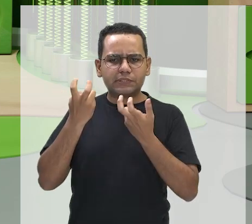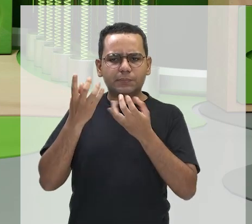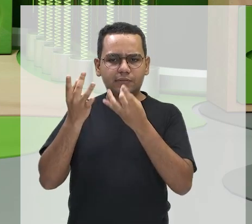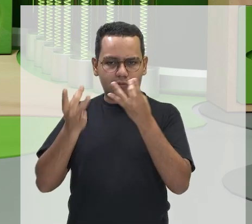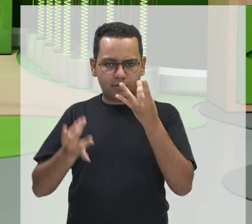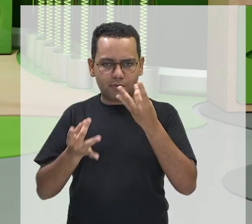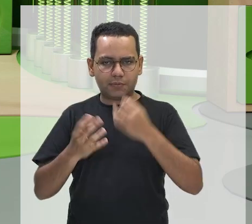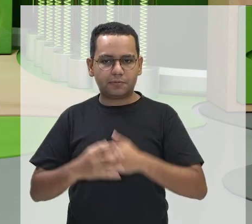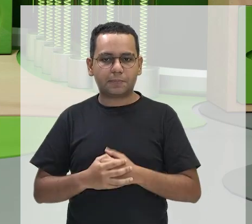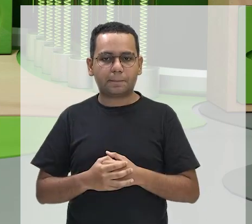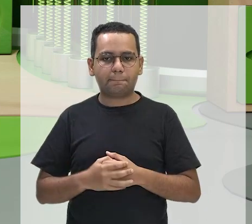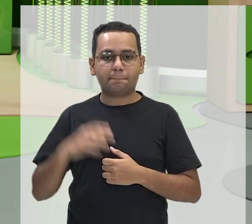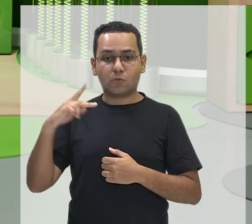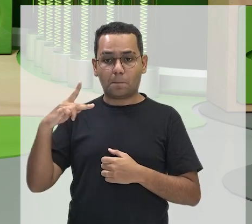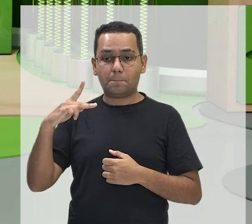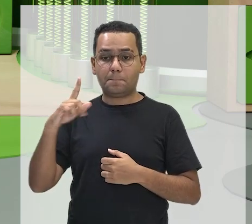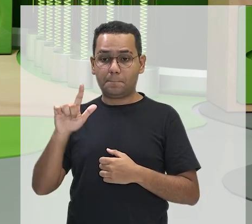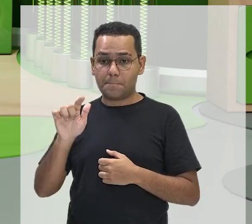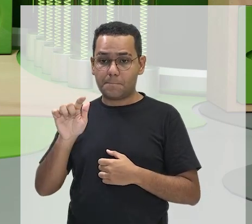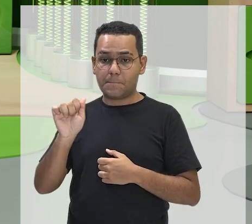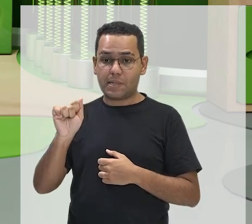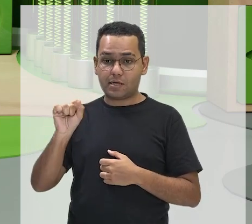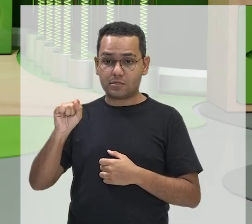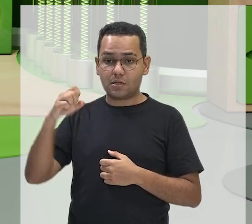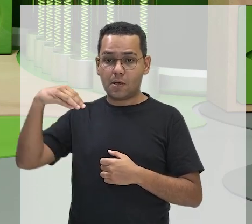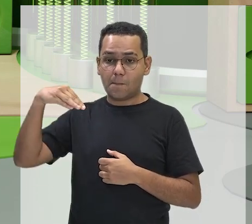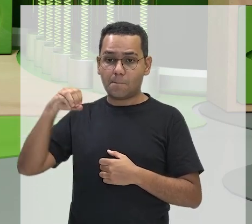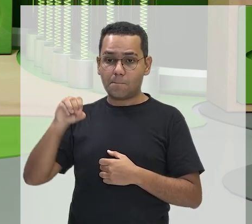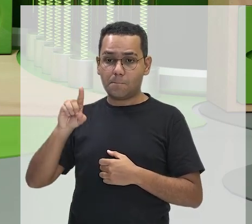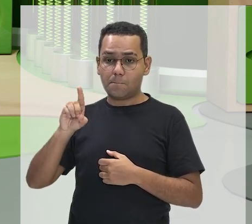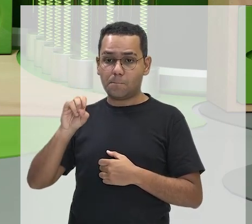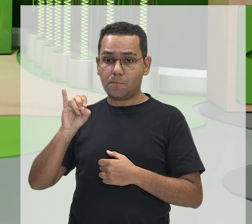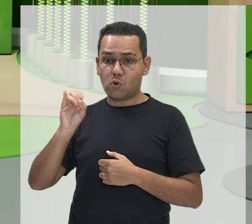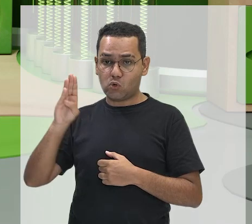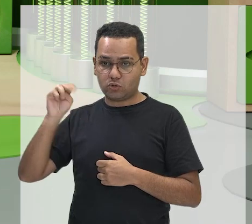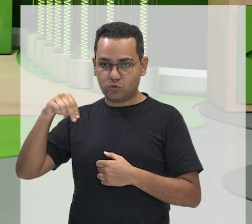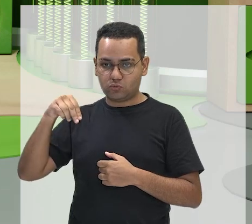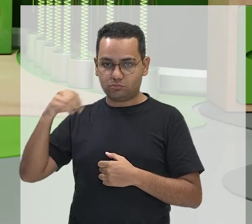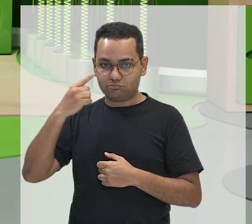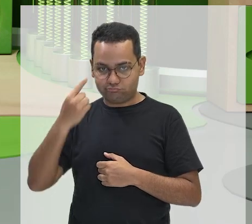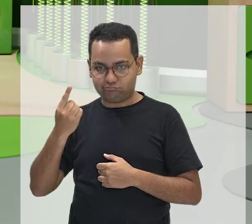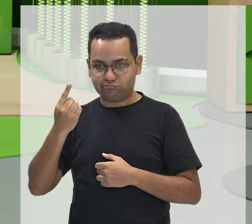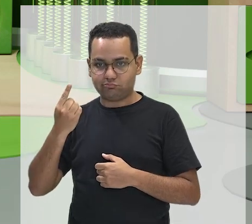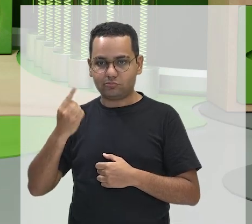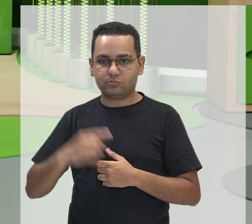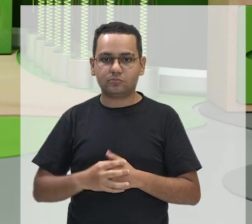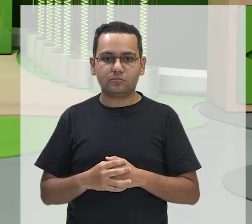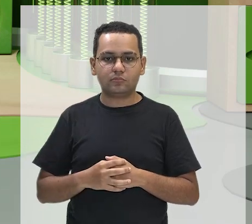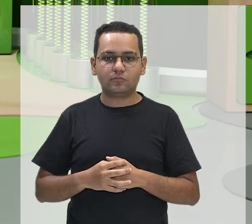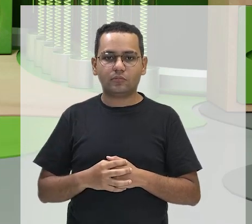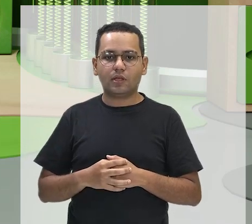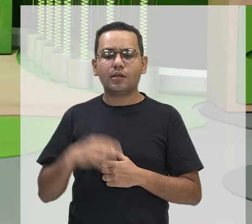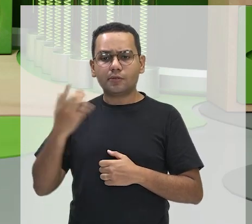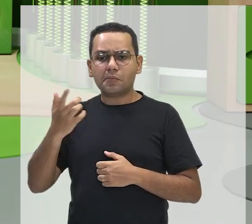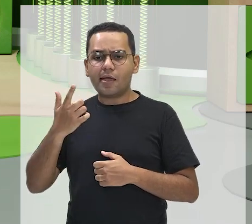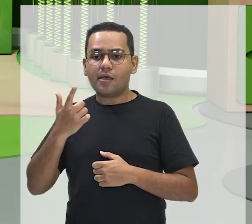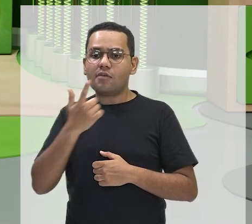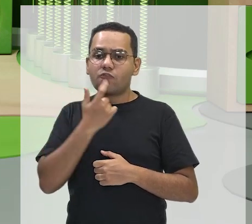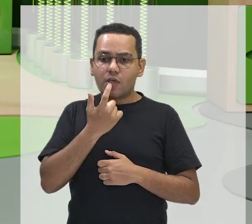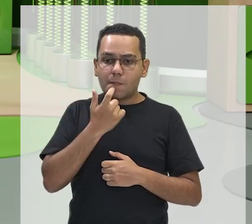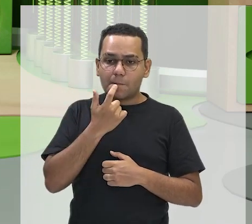do plasmódio, né? E aqui, ó, em vermelho, nós temos as células, né, vermelhas do nosso sangue, no